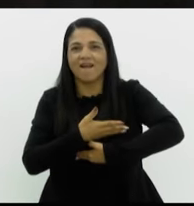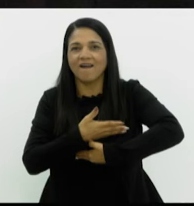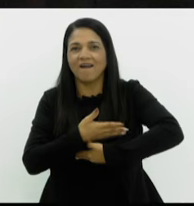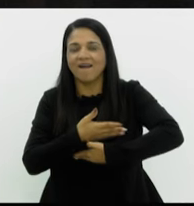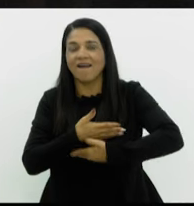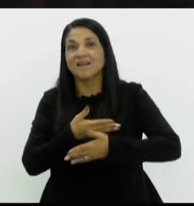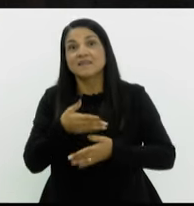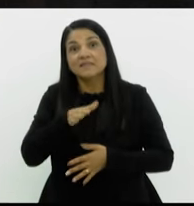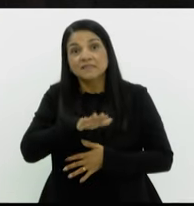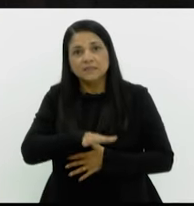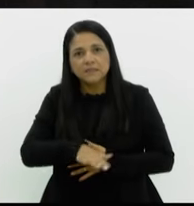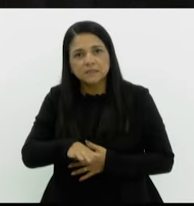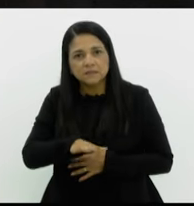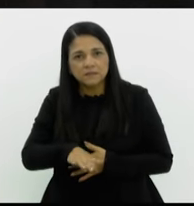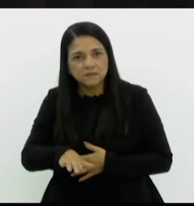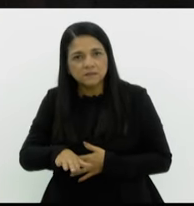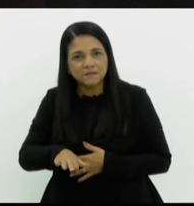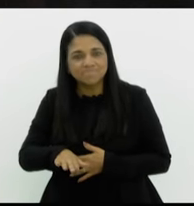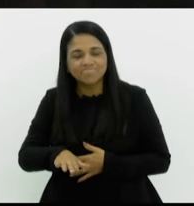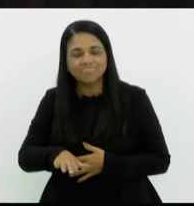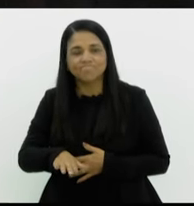A criança